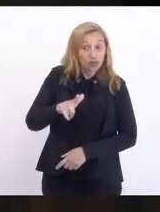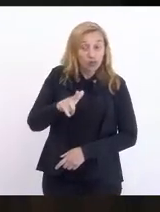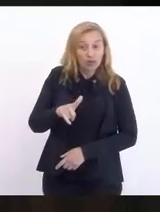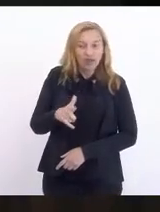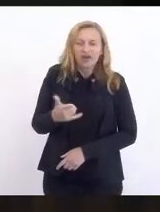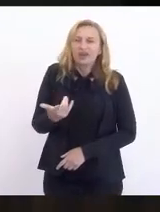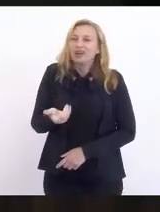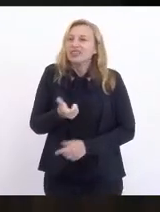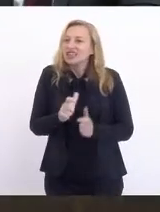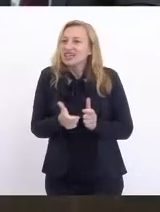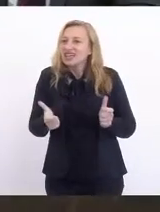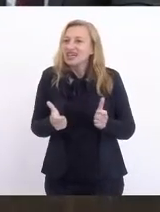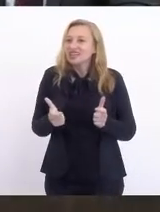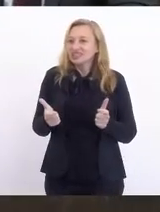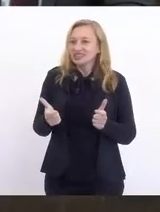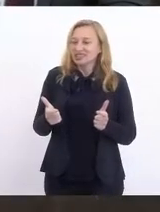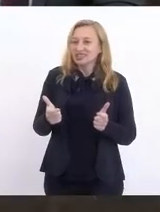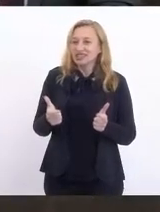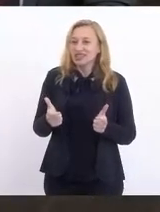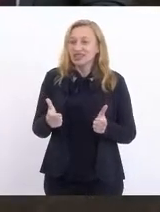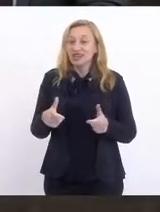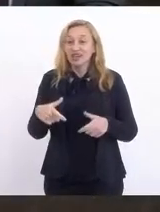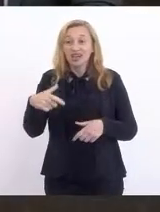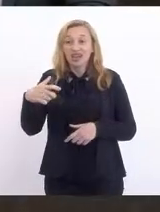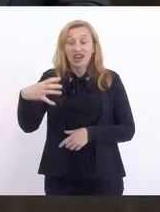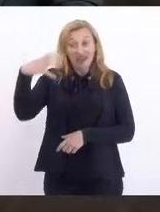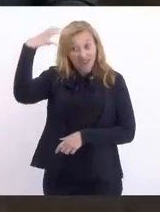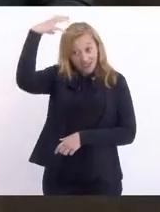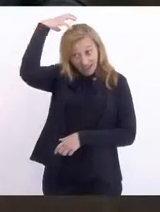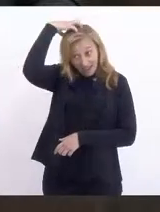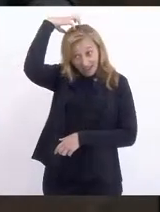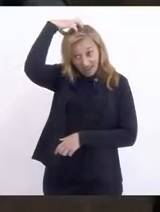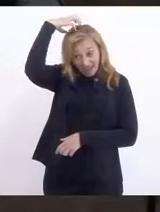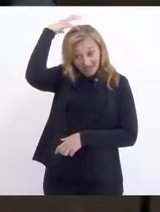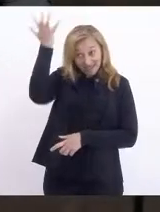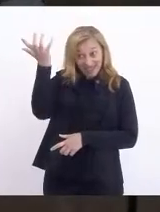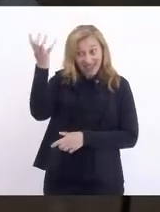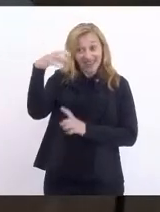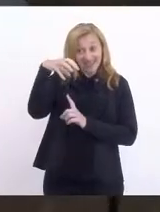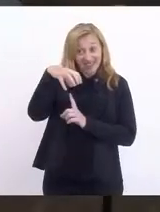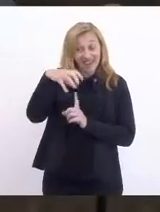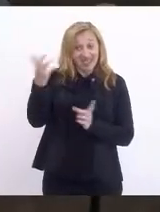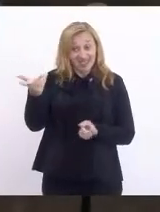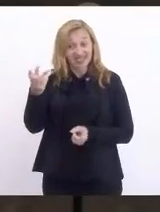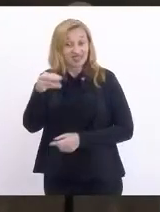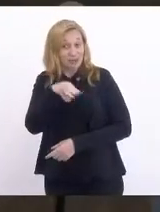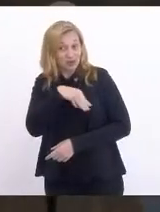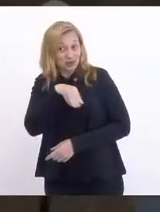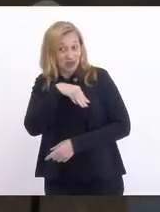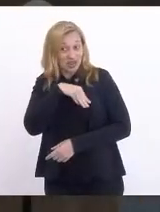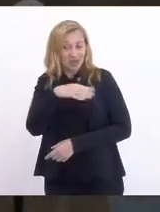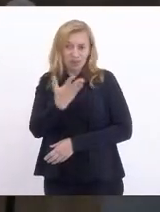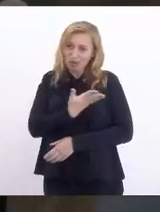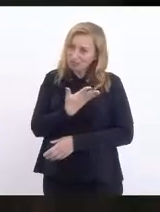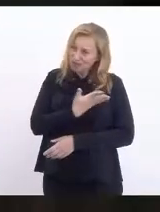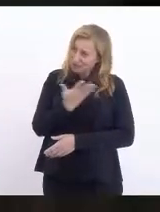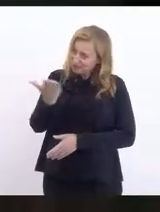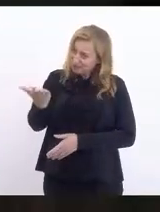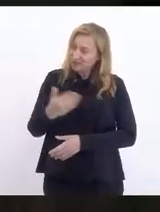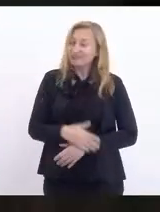grande imperador de Madureira Dionísio Lins meu padrinho é muito